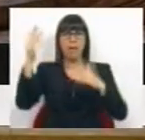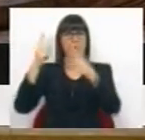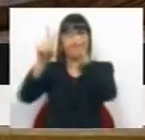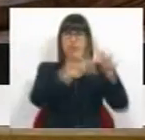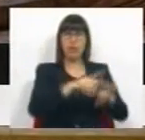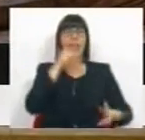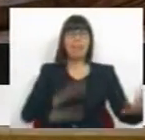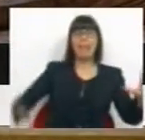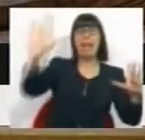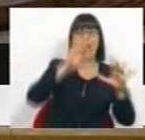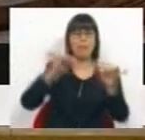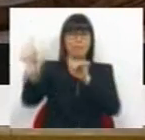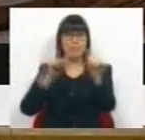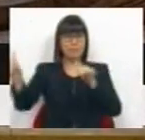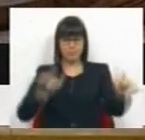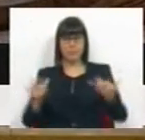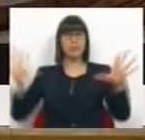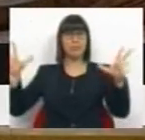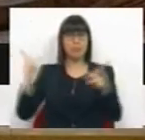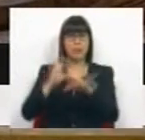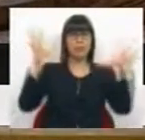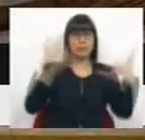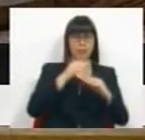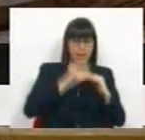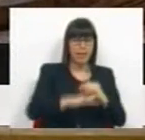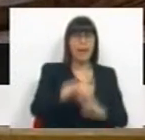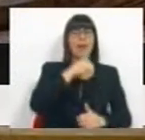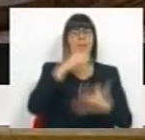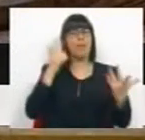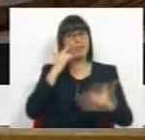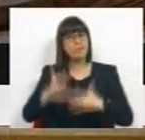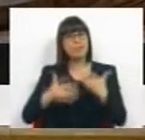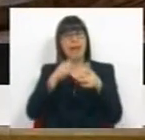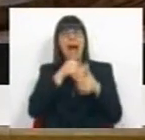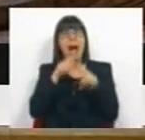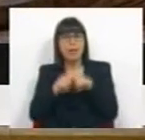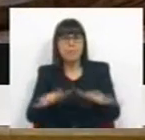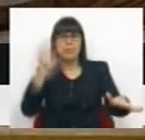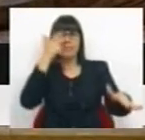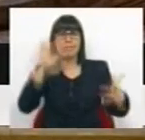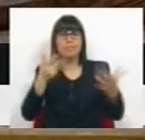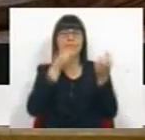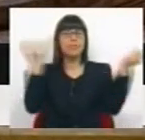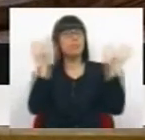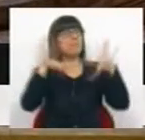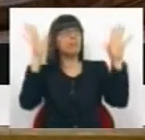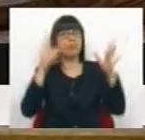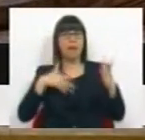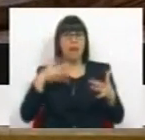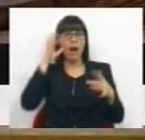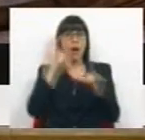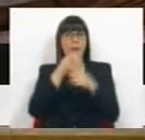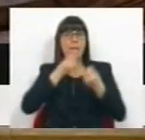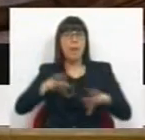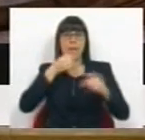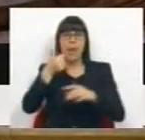desordenamento do território, na desertificação e na erosão dos solos, na contaminação da água, no desaparecimento das espécies, na